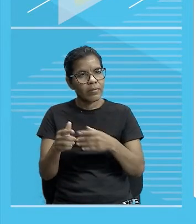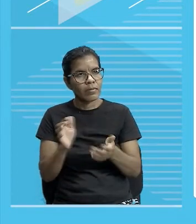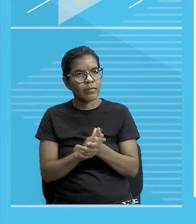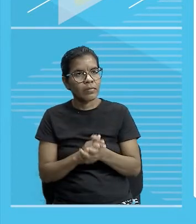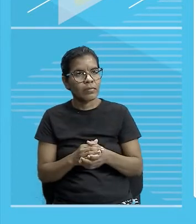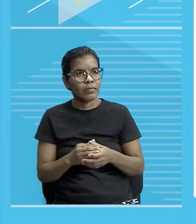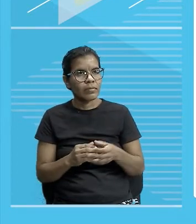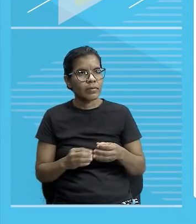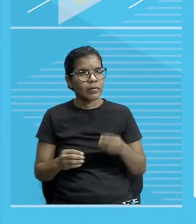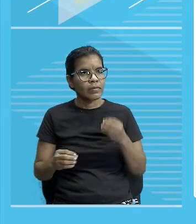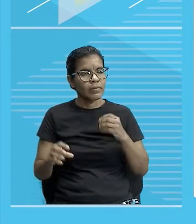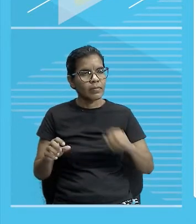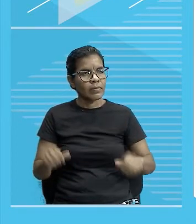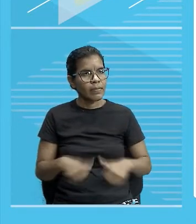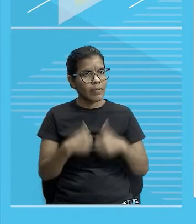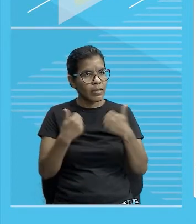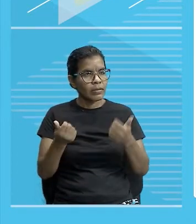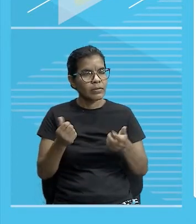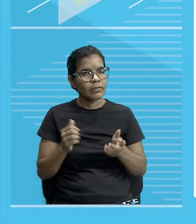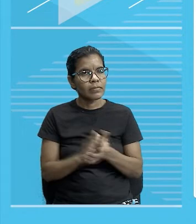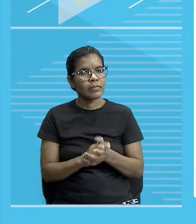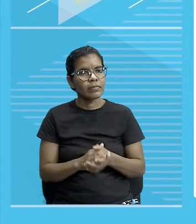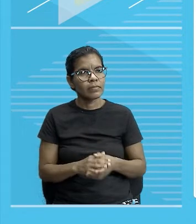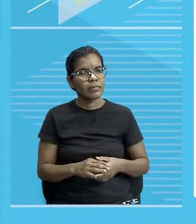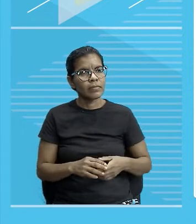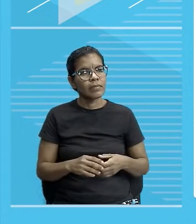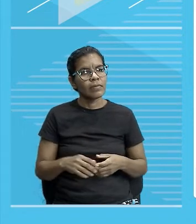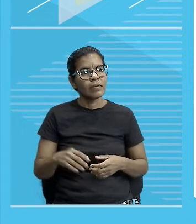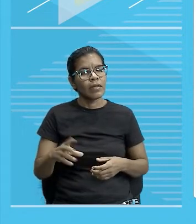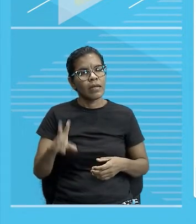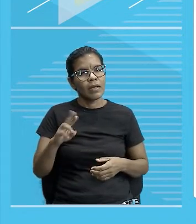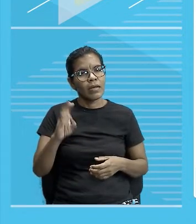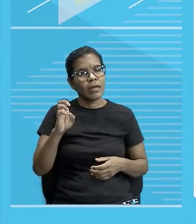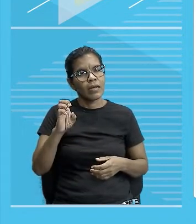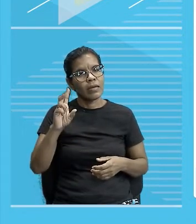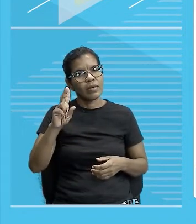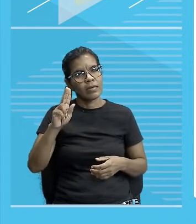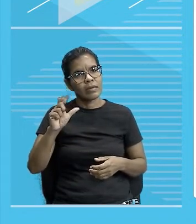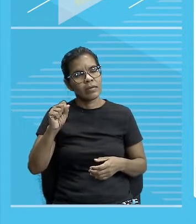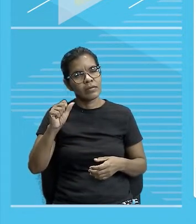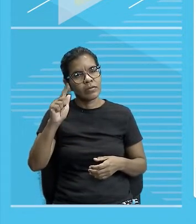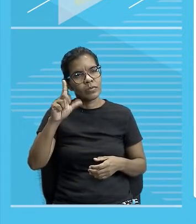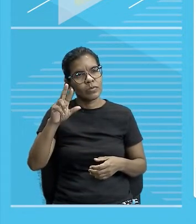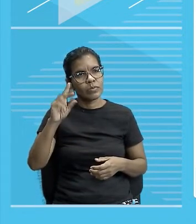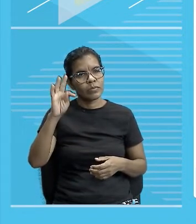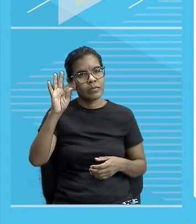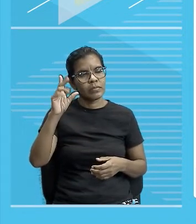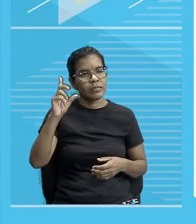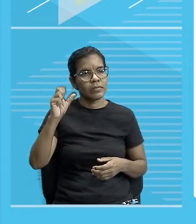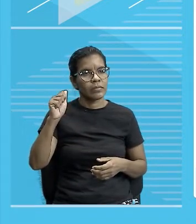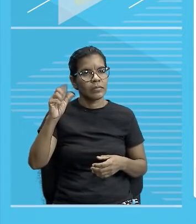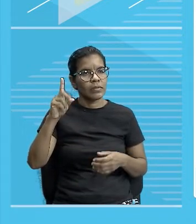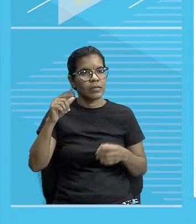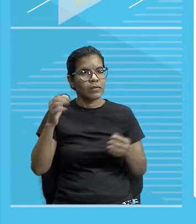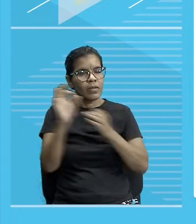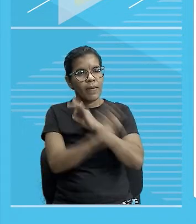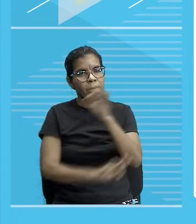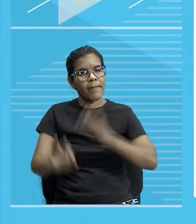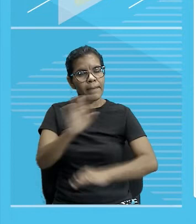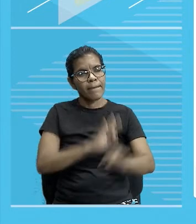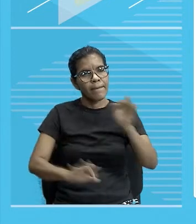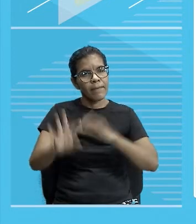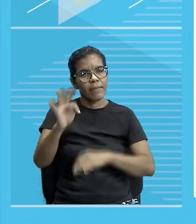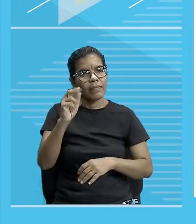condições para otimizar maximizar melhores resultados então planejamento tático é constituído como uma variedade de